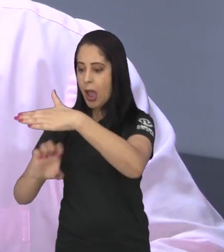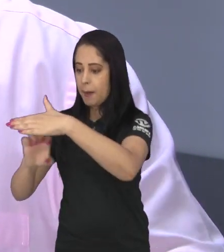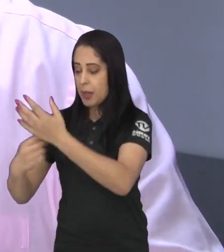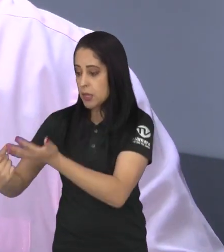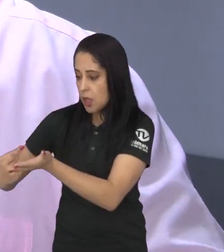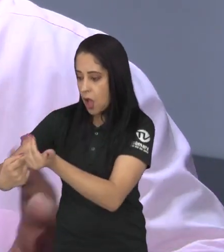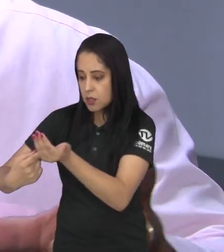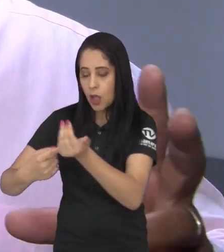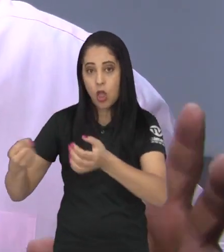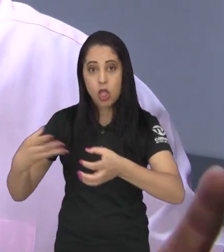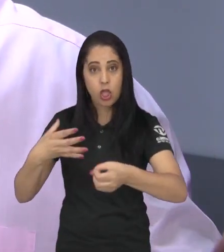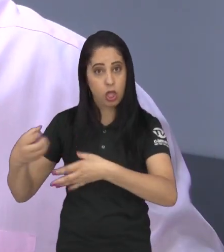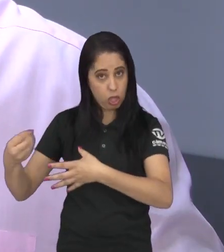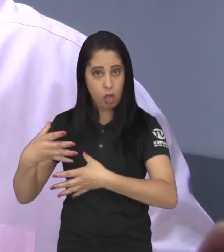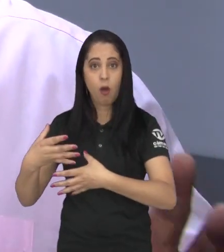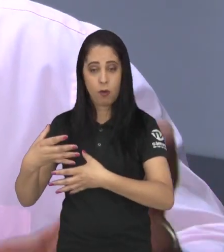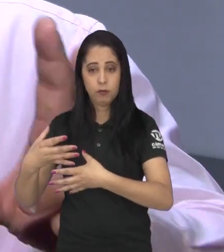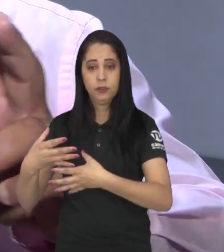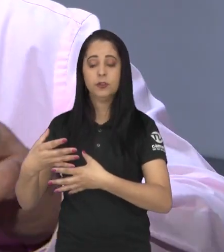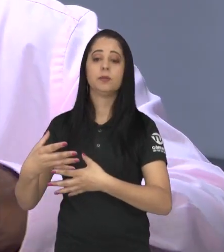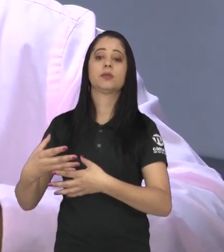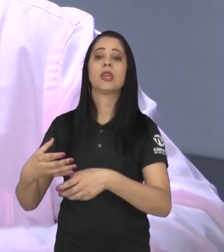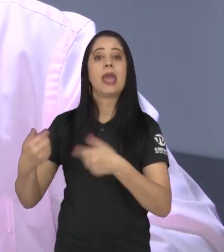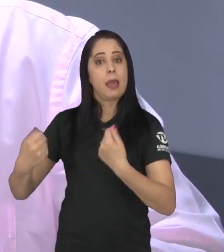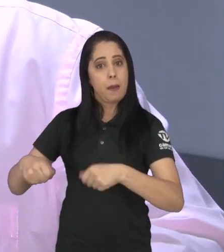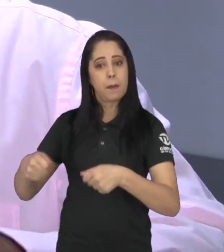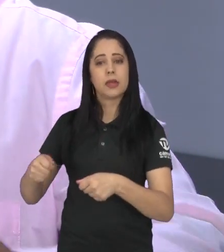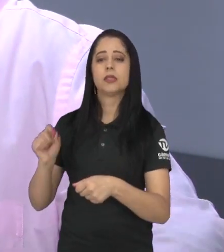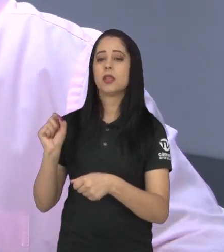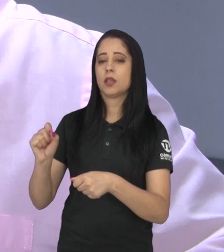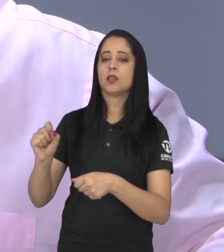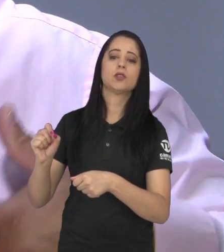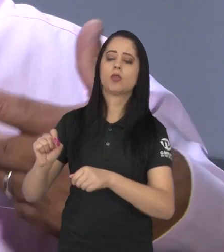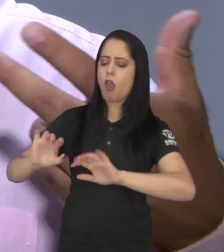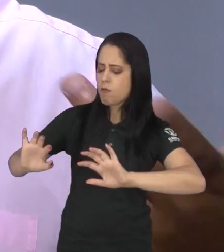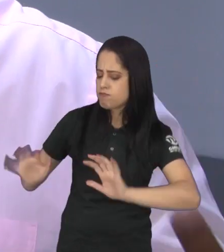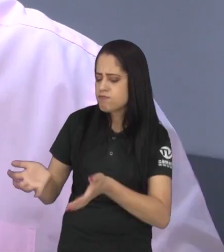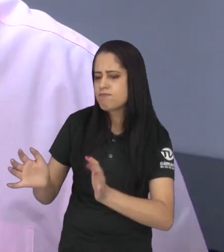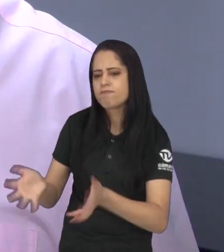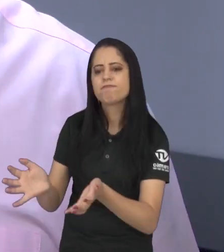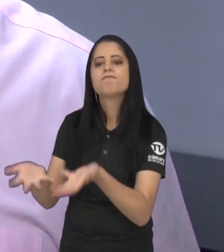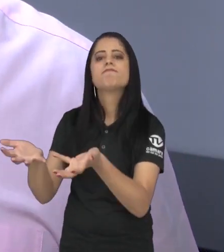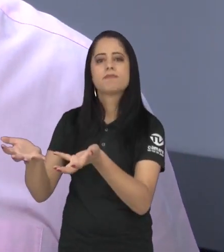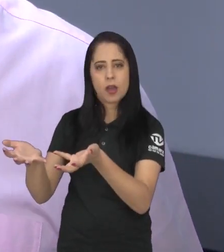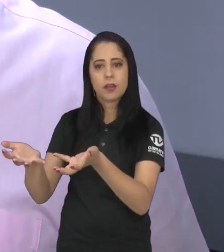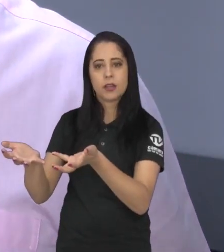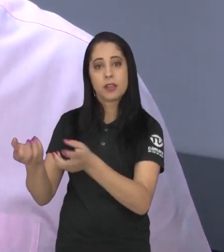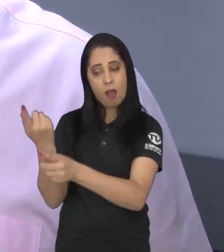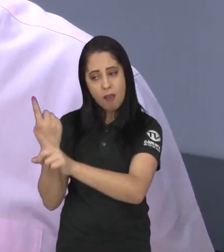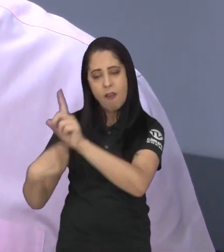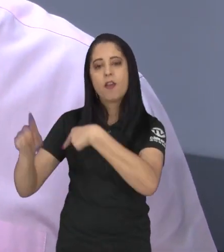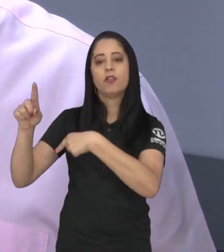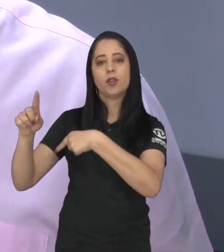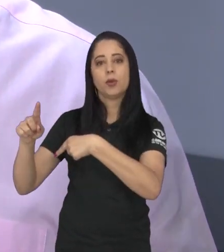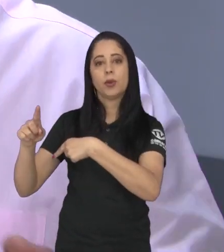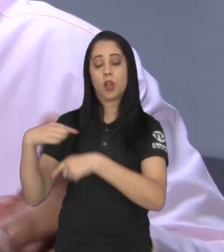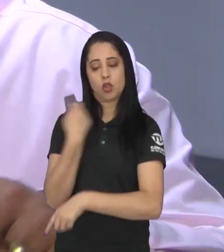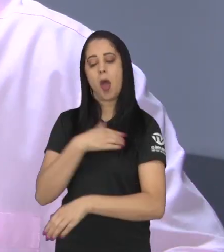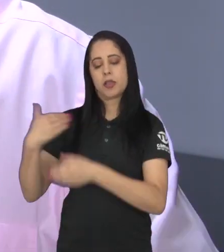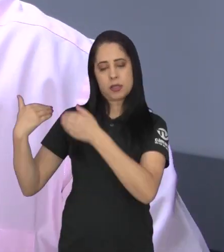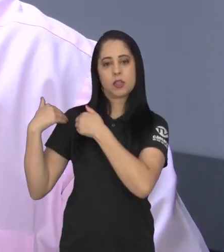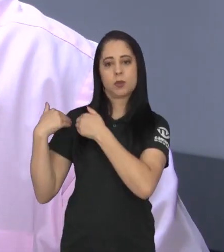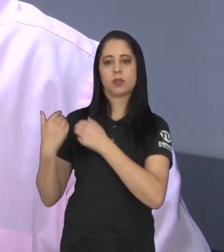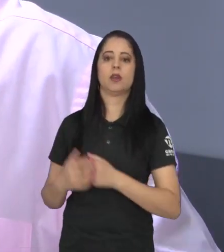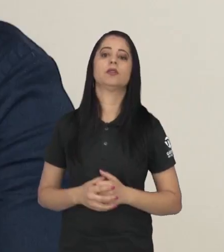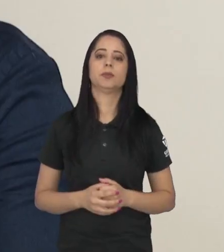novas tecnologias, tudo aquilo que vem de benefício para a cidade e que precise de um incremento para que possa ser desenvolvido, é